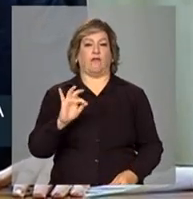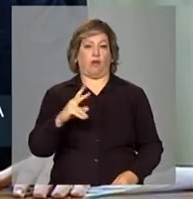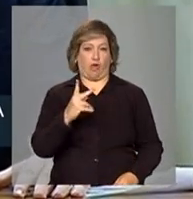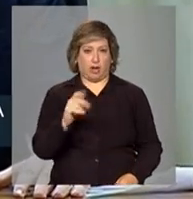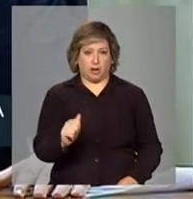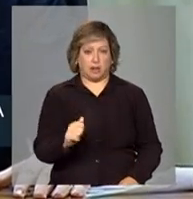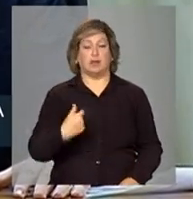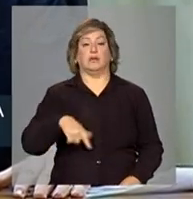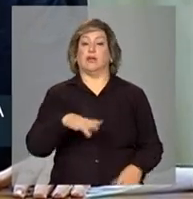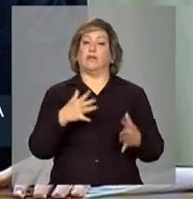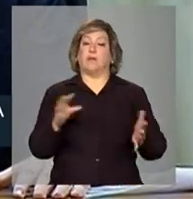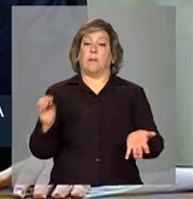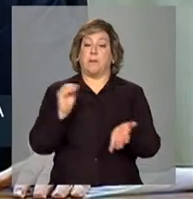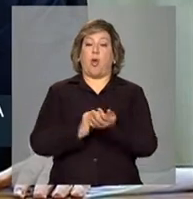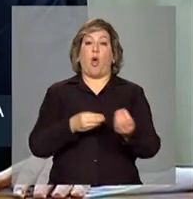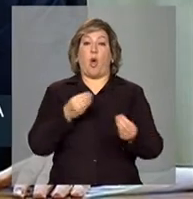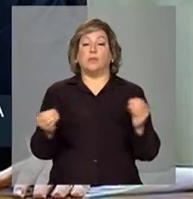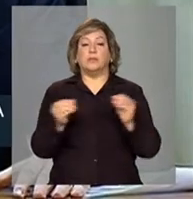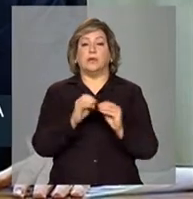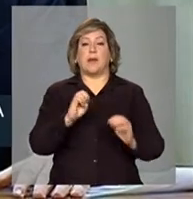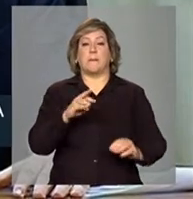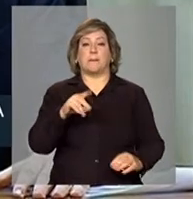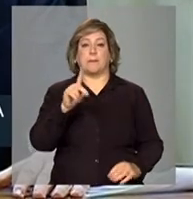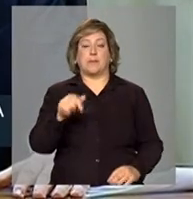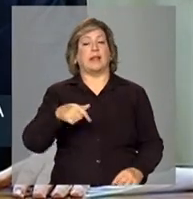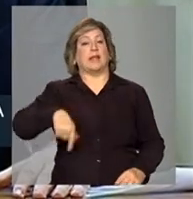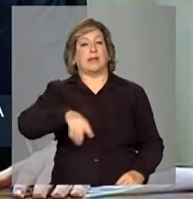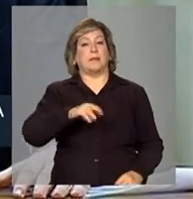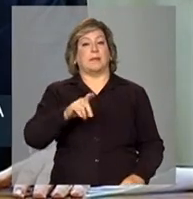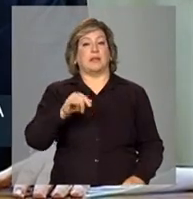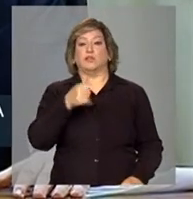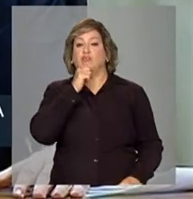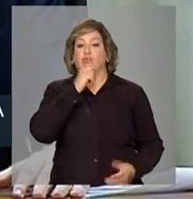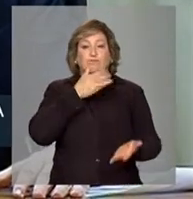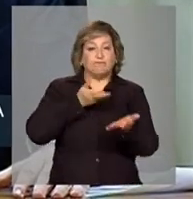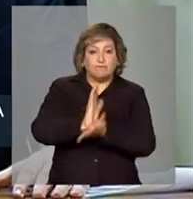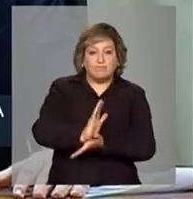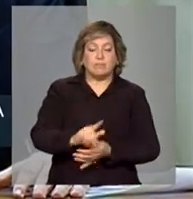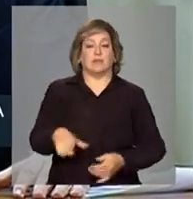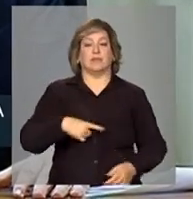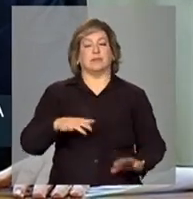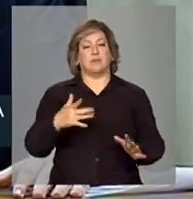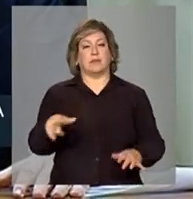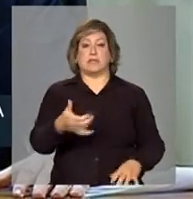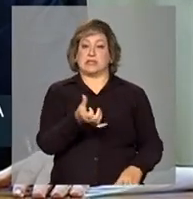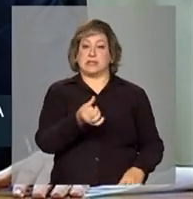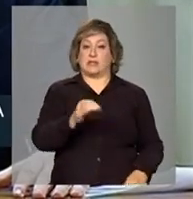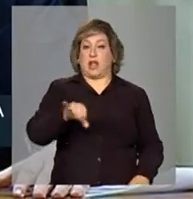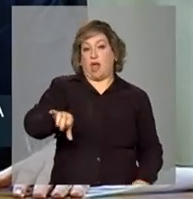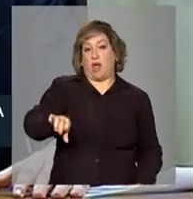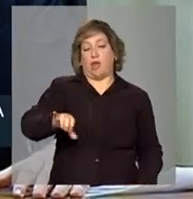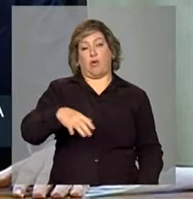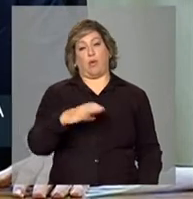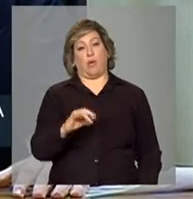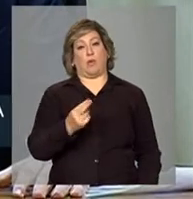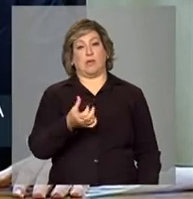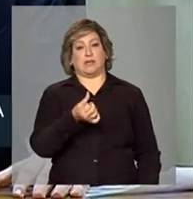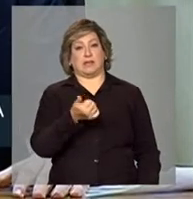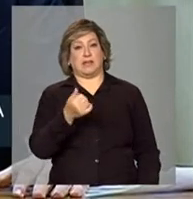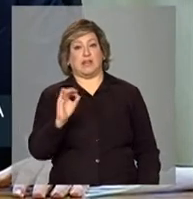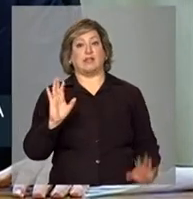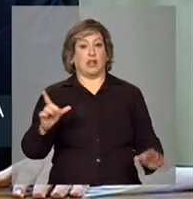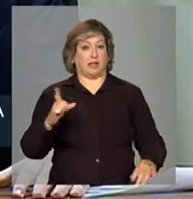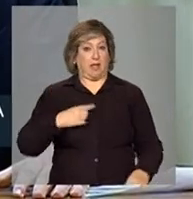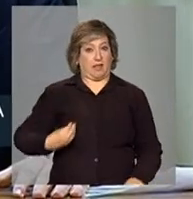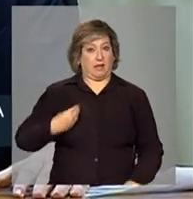é como emenda essas medidas que não foram aprovadas por provavelmente da 609/610 que já